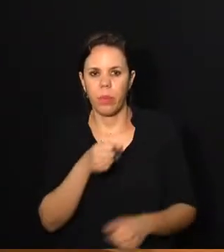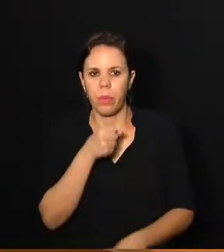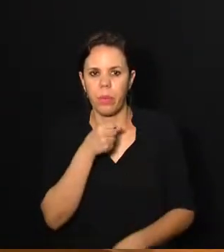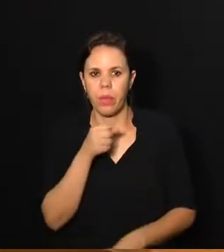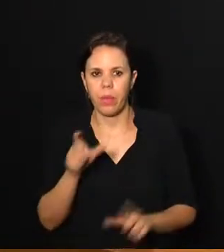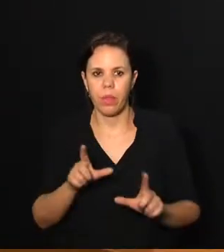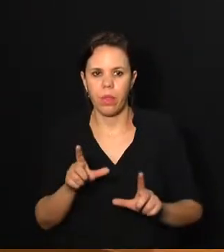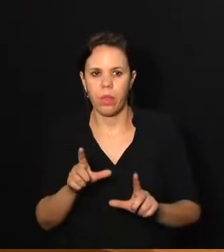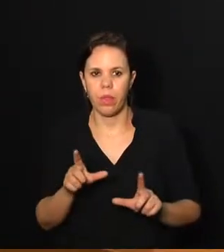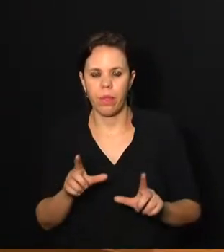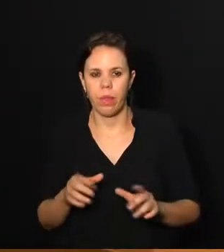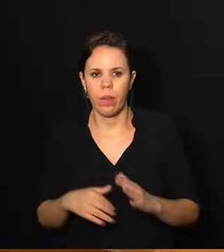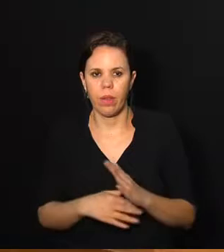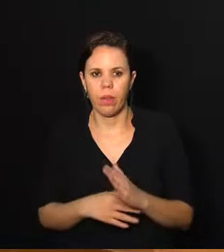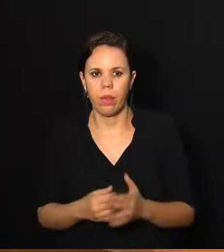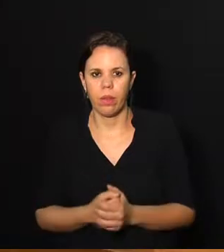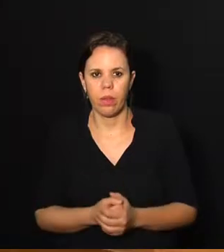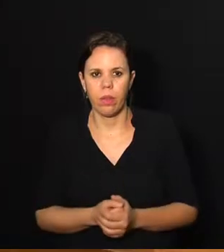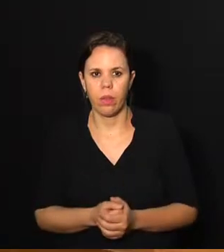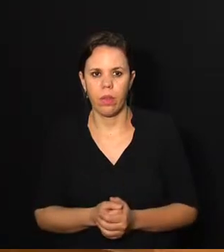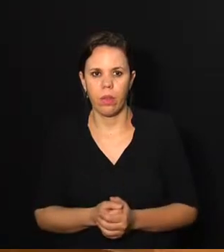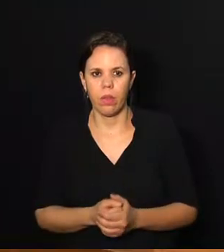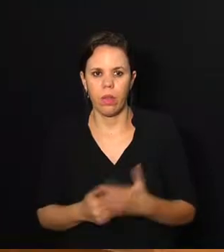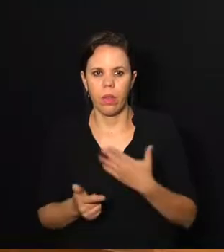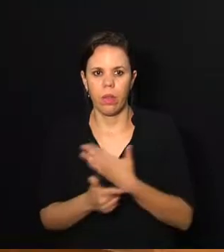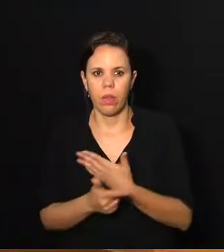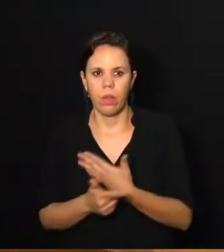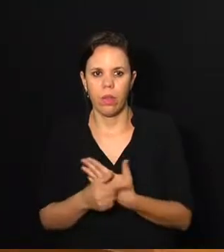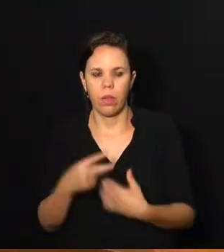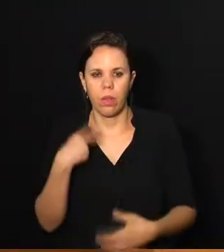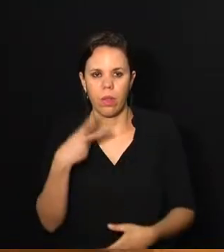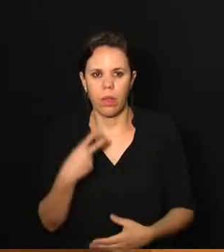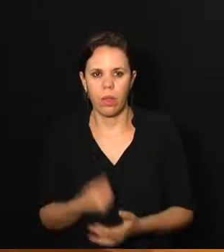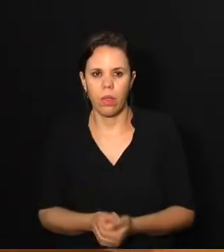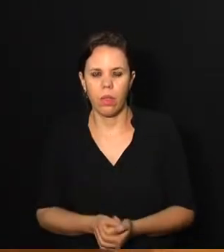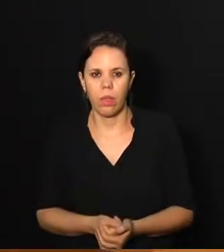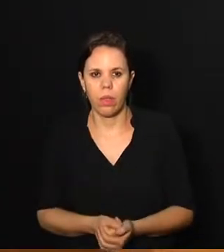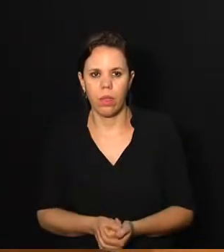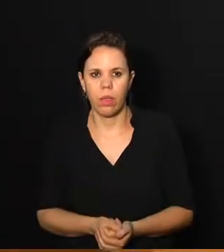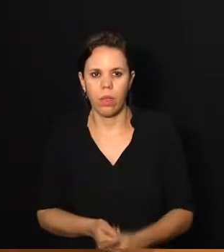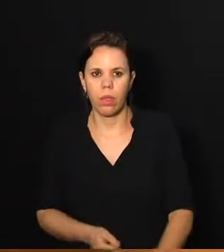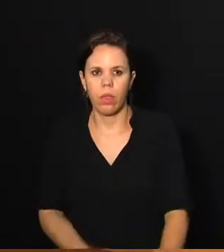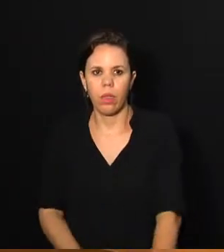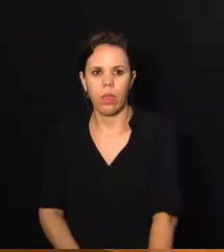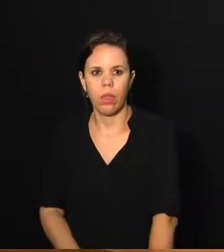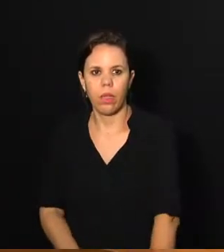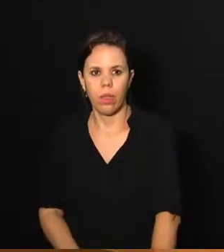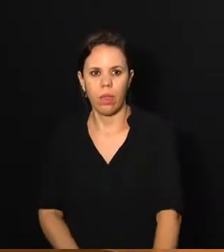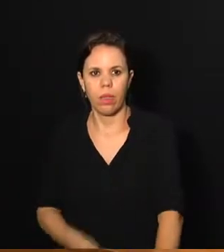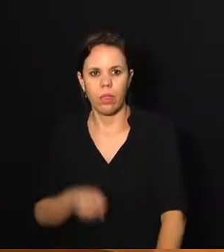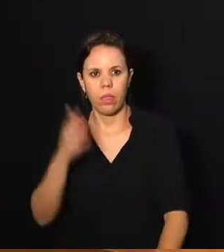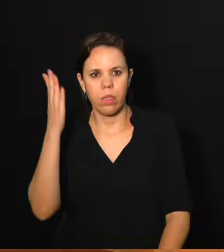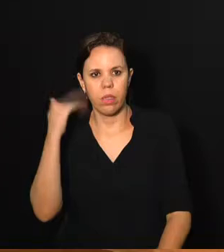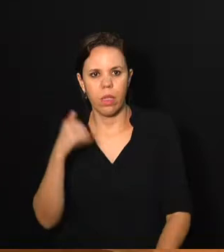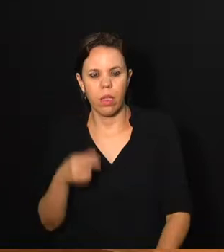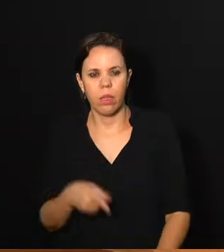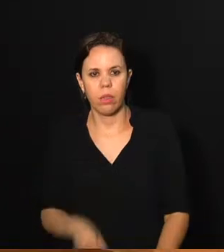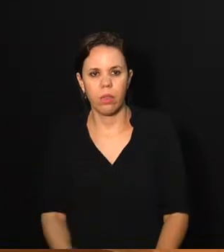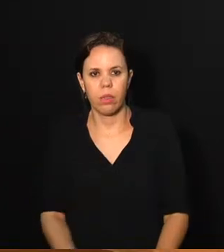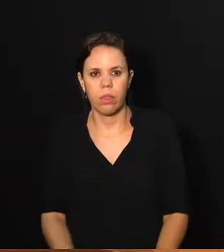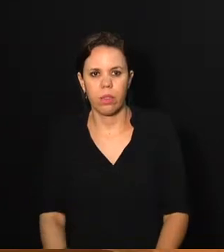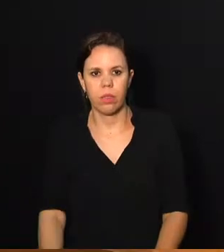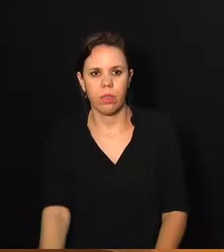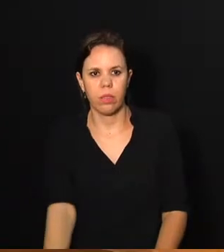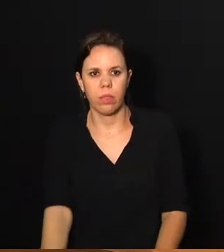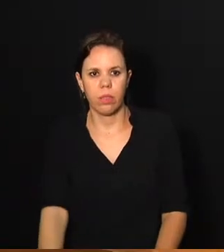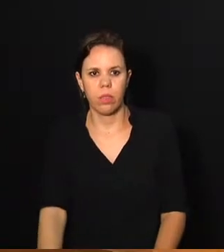O vereador que anda da cidade, né? É o papel do vereador que ouve, né? Você acabou de falar, né? Aí você sabe dos lugares. Né? Então, ele está até falando